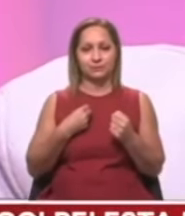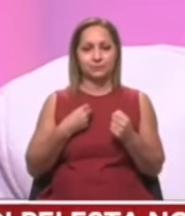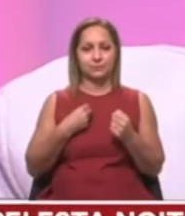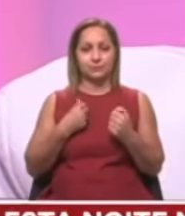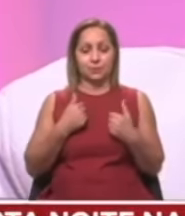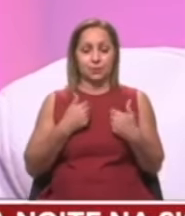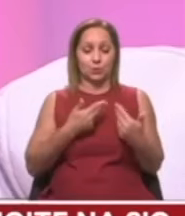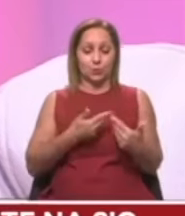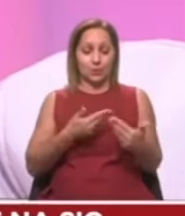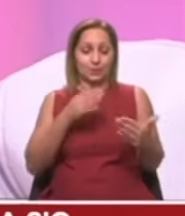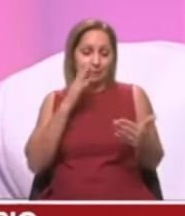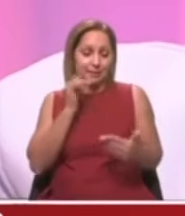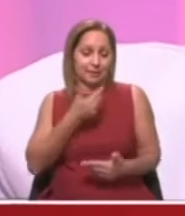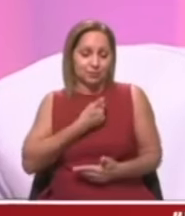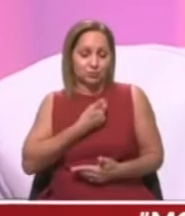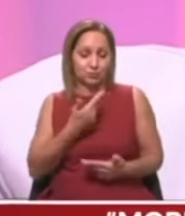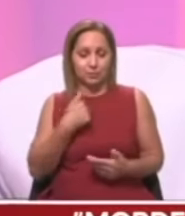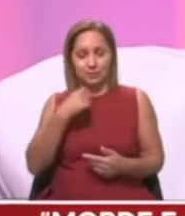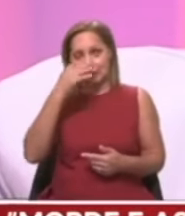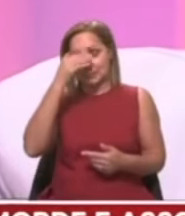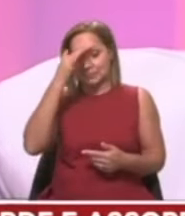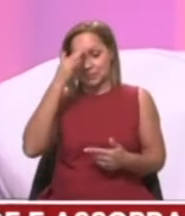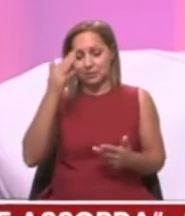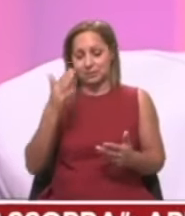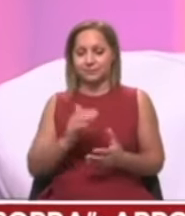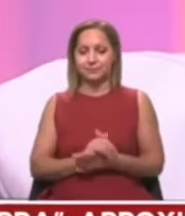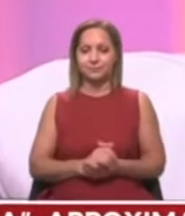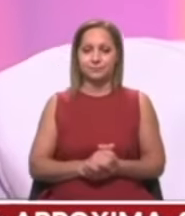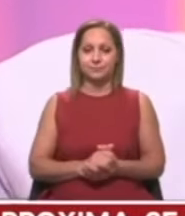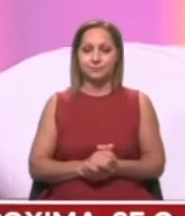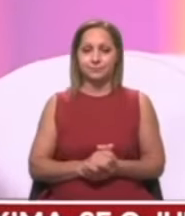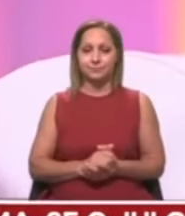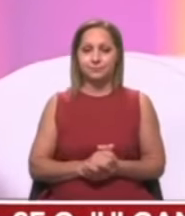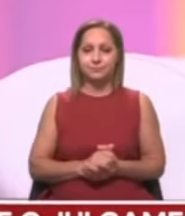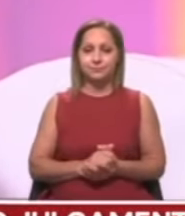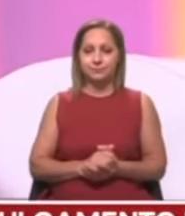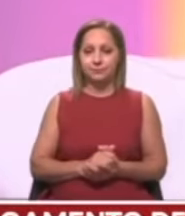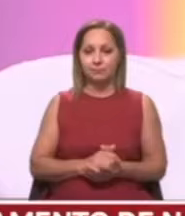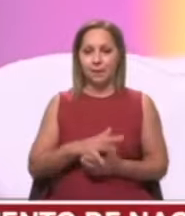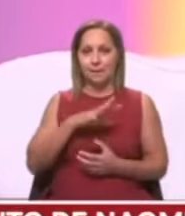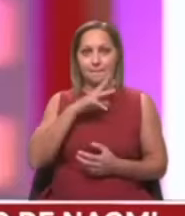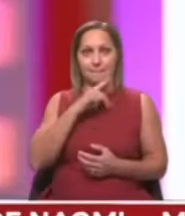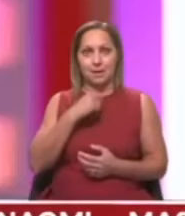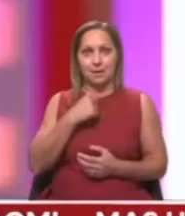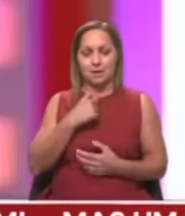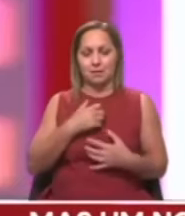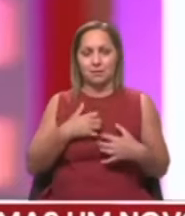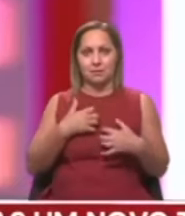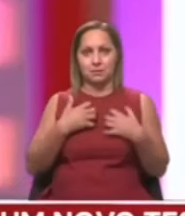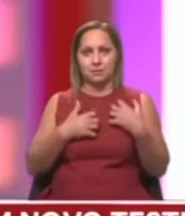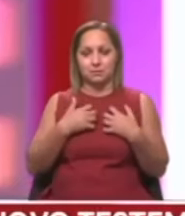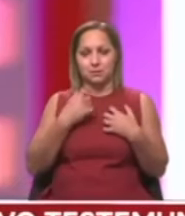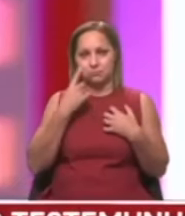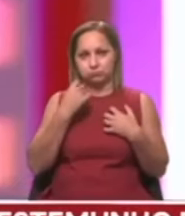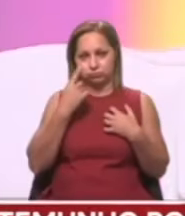pai e imagino o que é que isso possa ser para um pai. Ela entrou em prantos, não é? Mas eu lembro-me